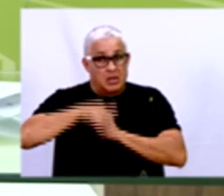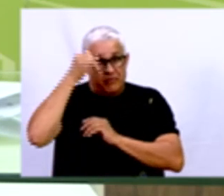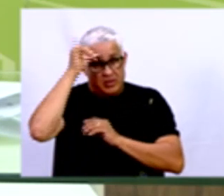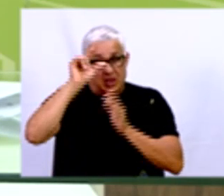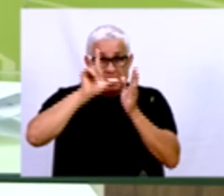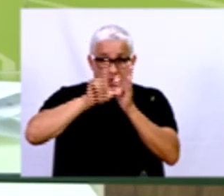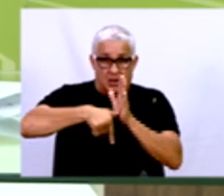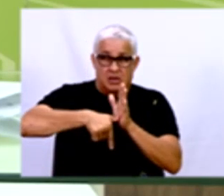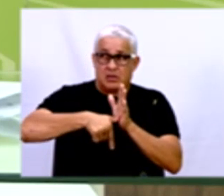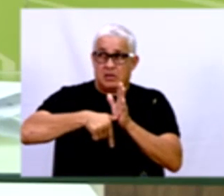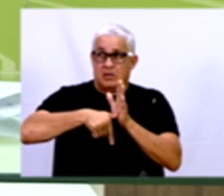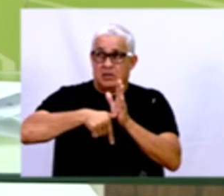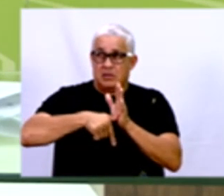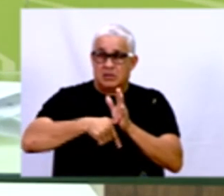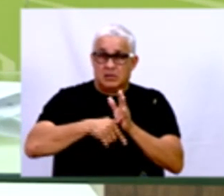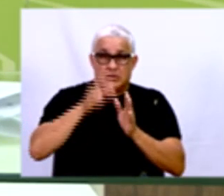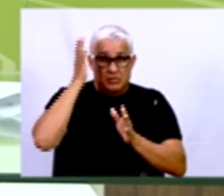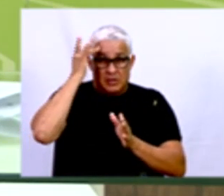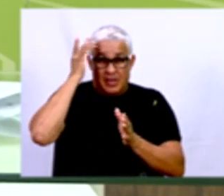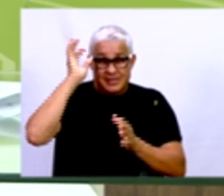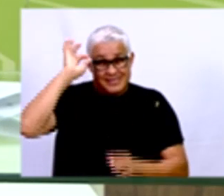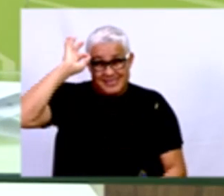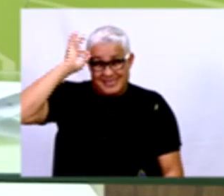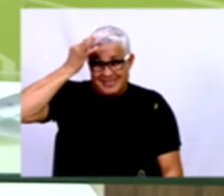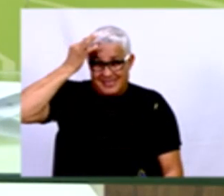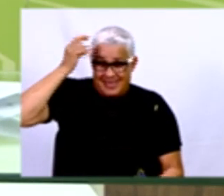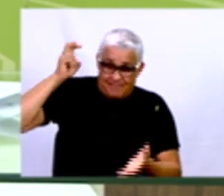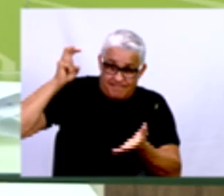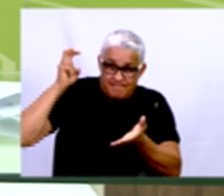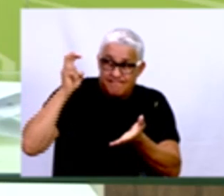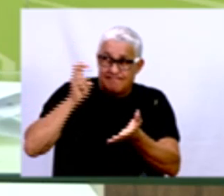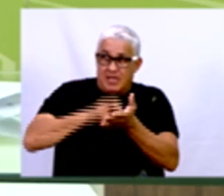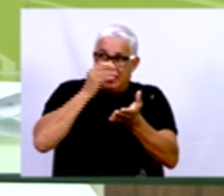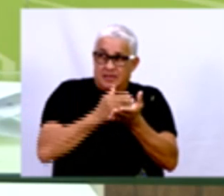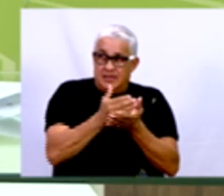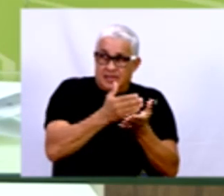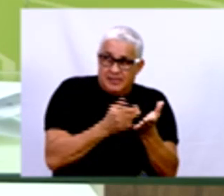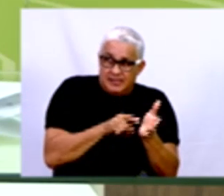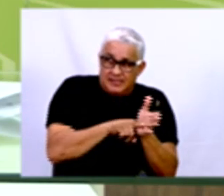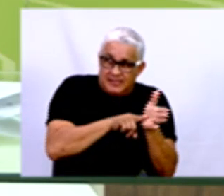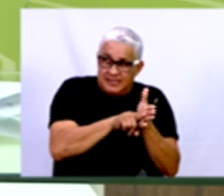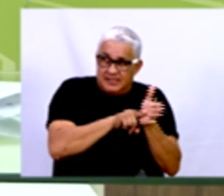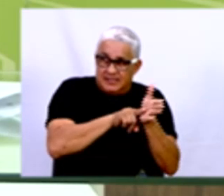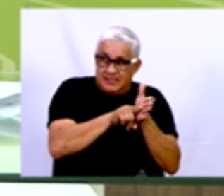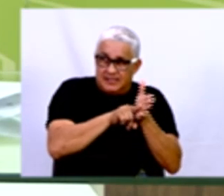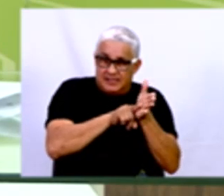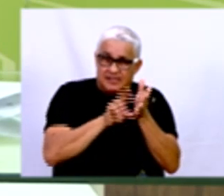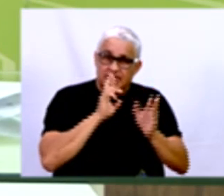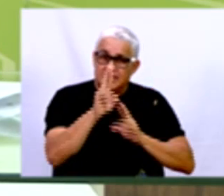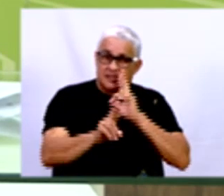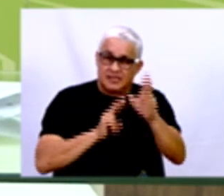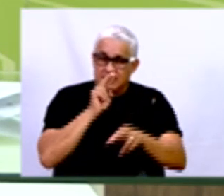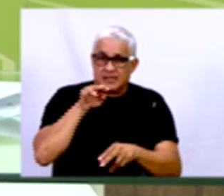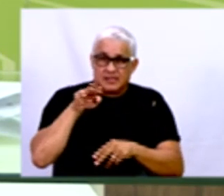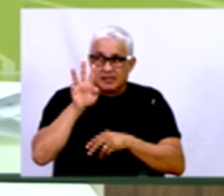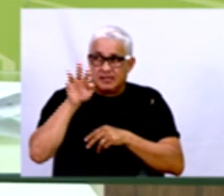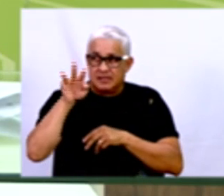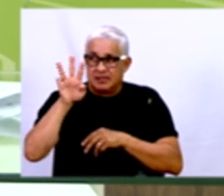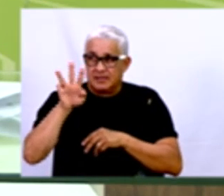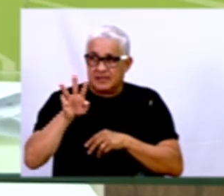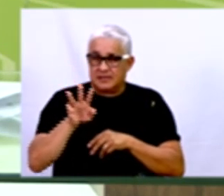de amanhã cedo já pegar e começar a pesquisar para responder essa nossa atividade do ambiente